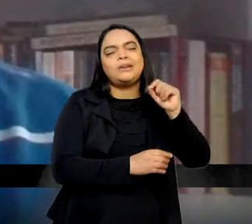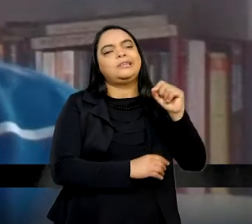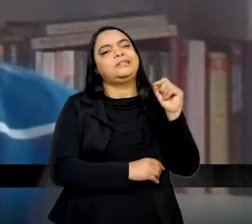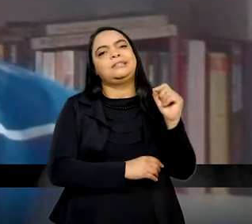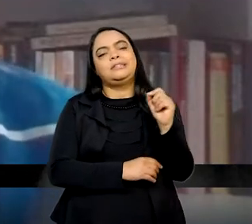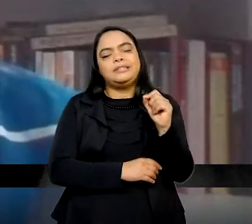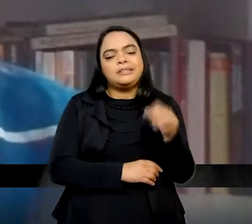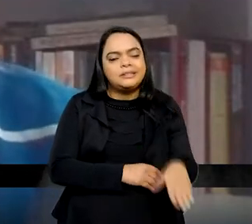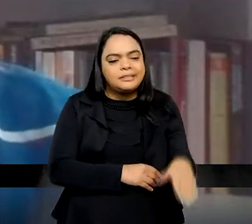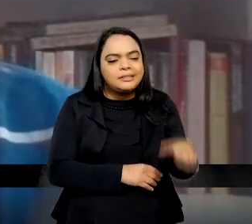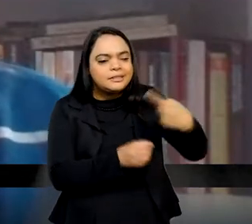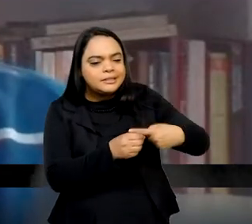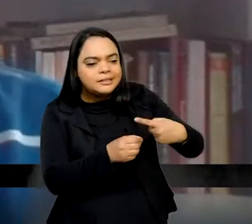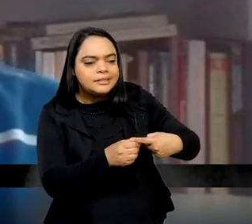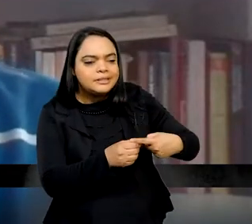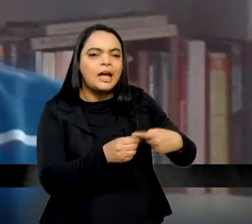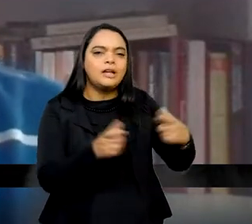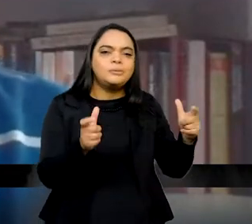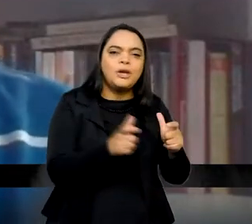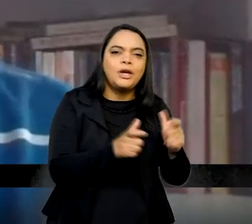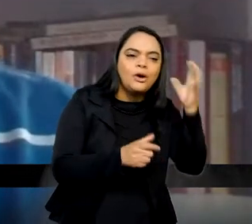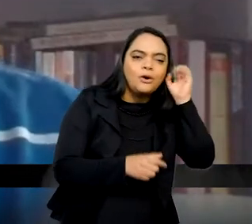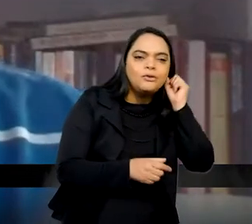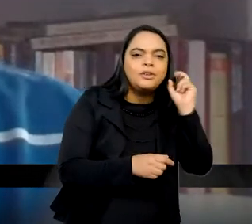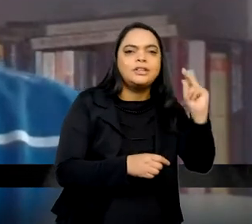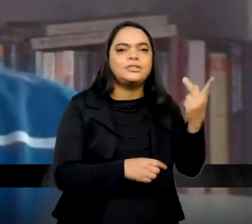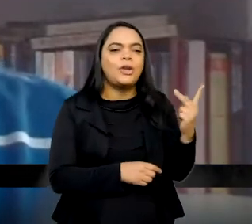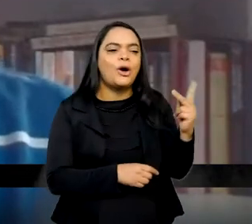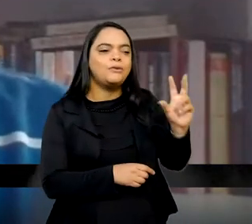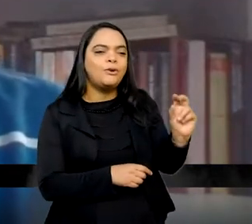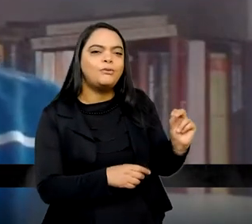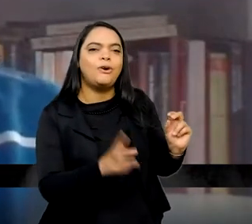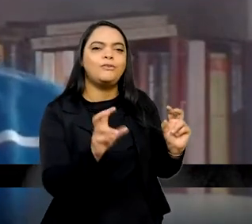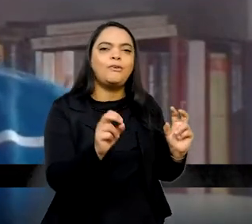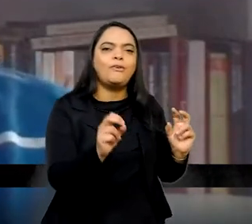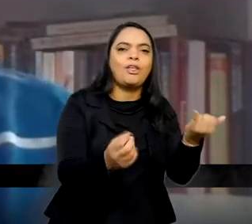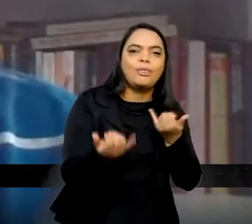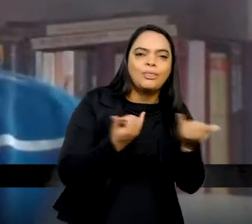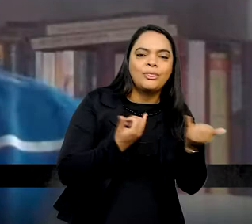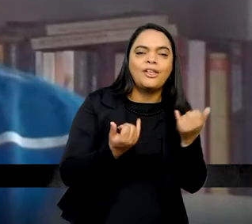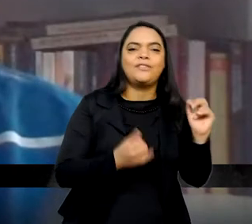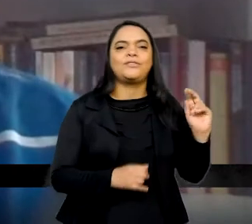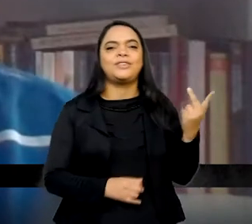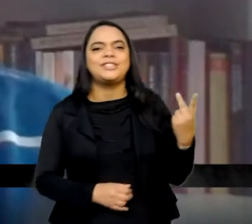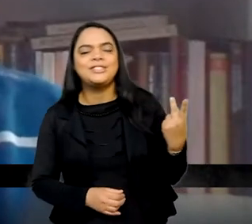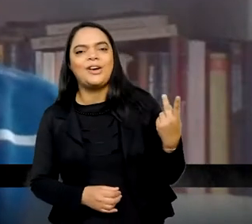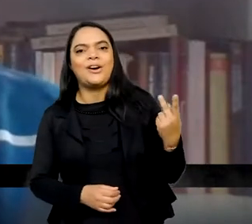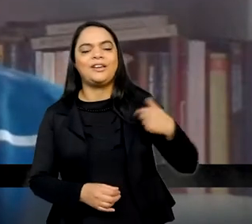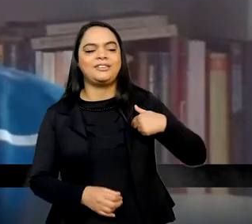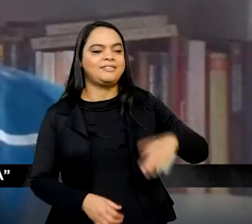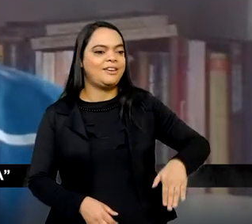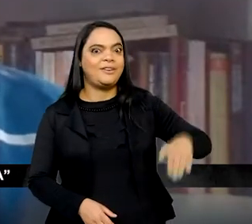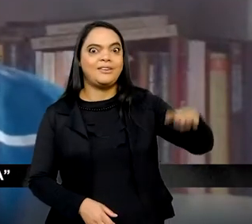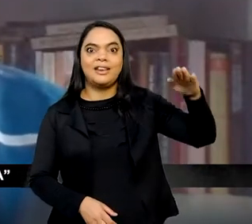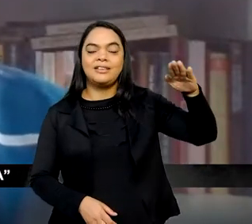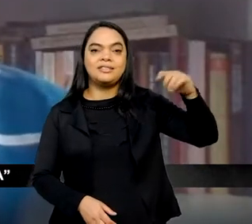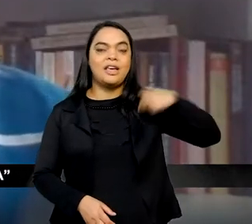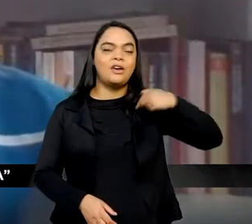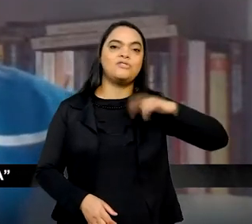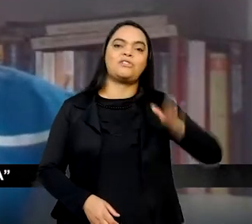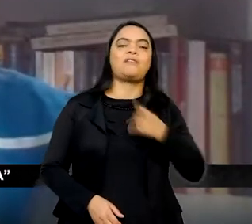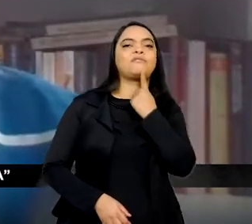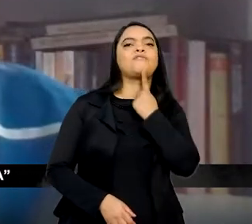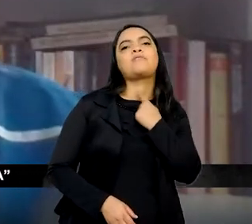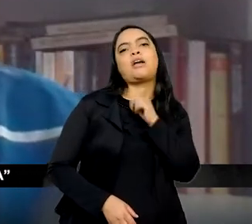avós, dos mais velhos, isso me fez amar muito a história, e desde pequeno eu queria ser professor